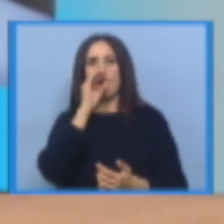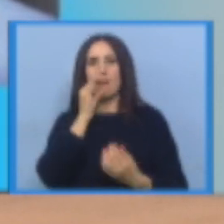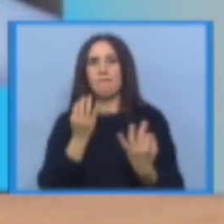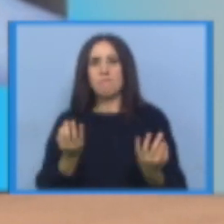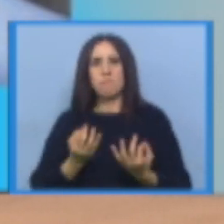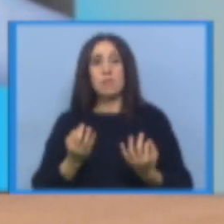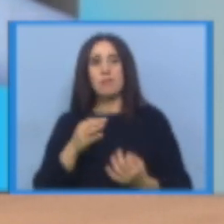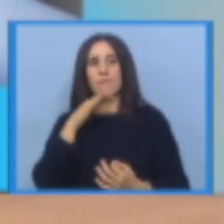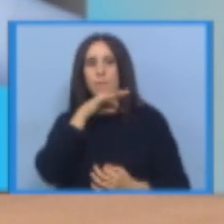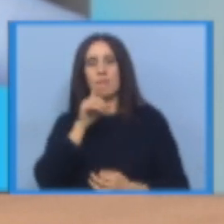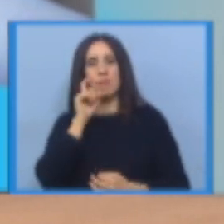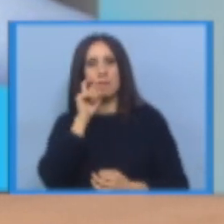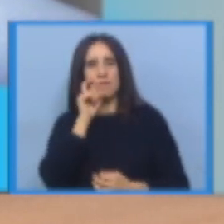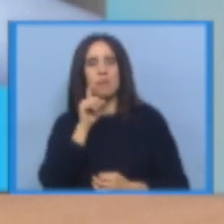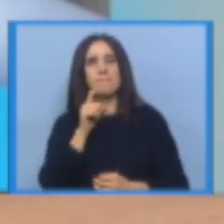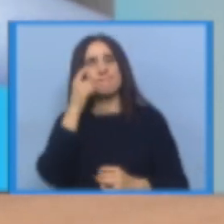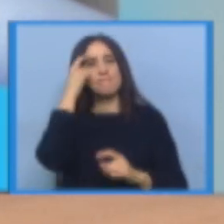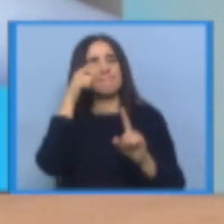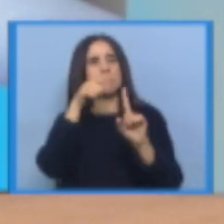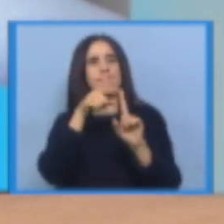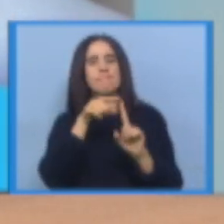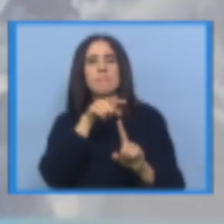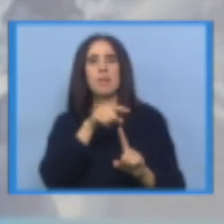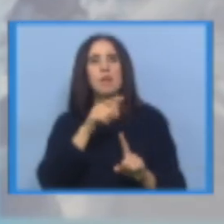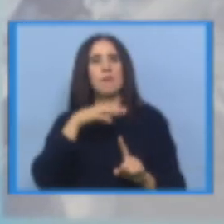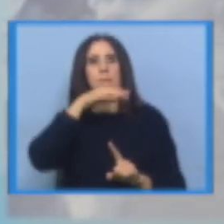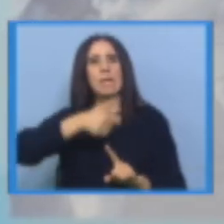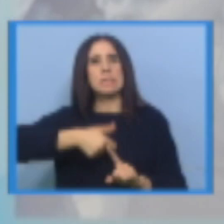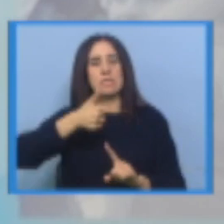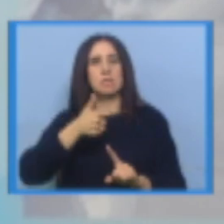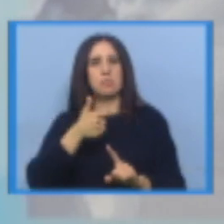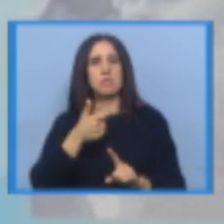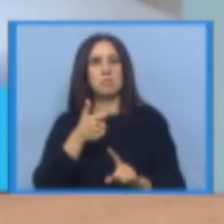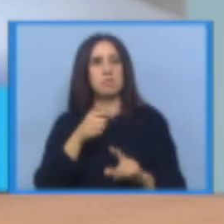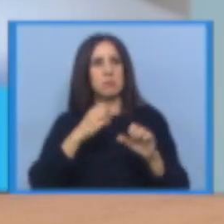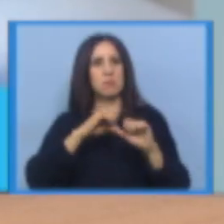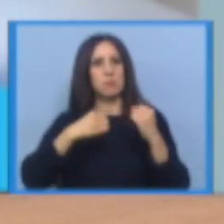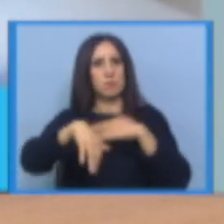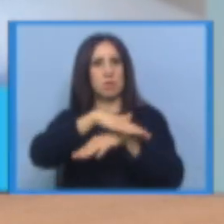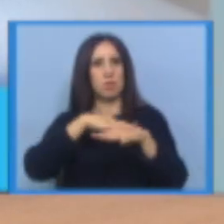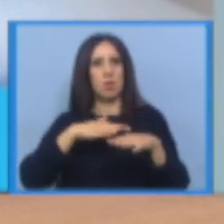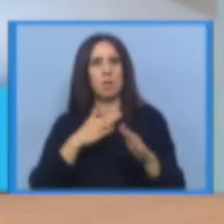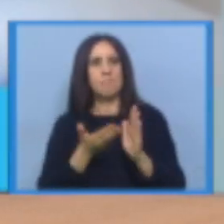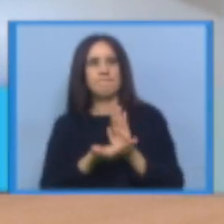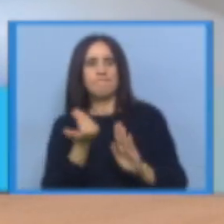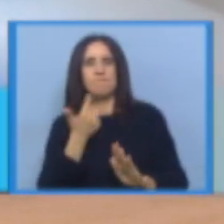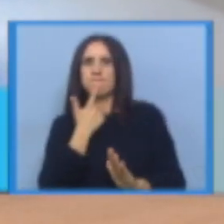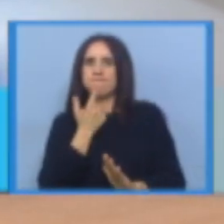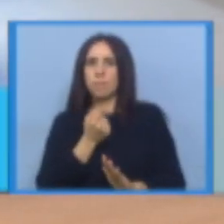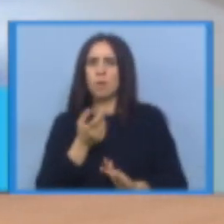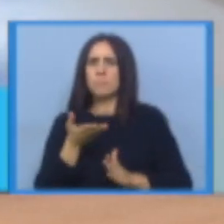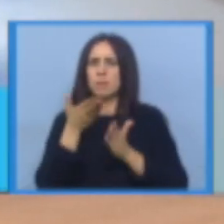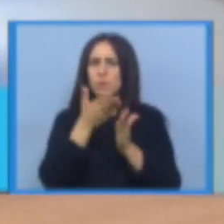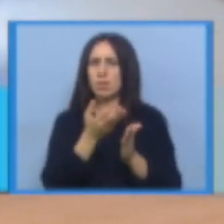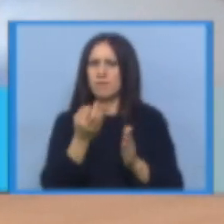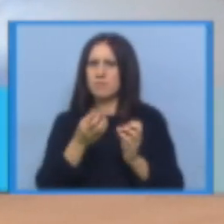podemos defender a família, considerar que a família é um bem essencial da sociedade, que não podemos prescindir dela, que temos que a